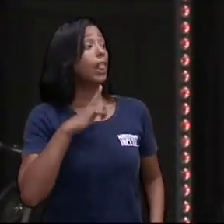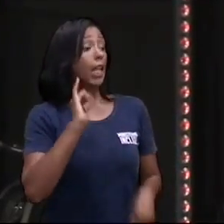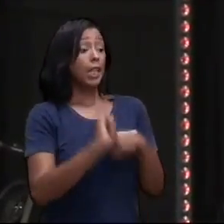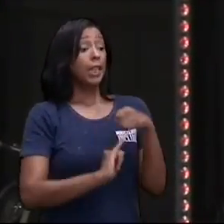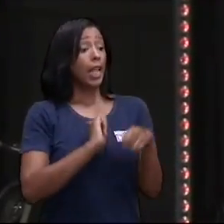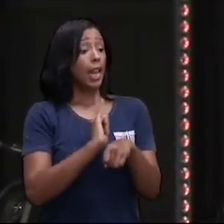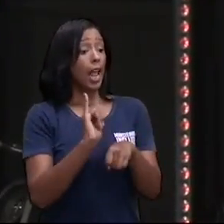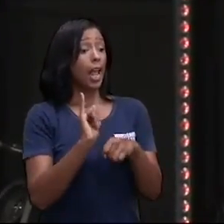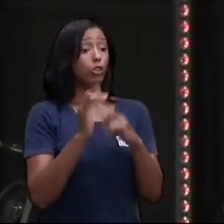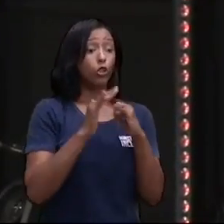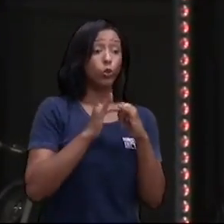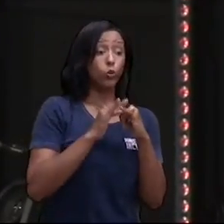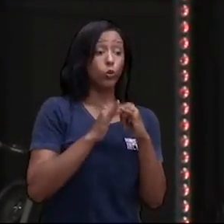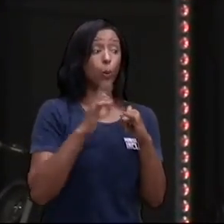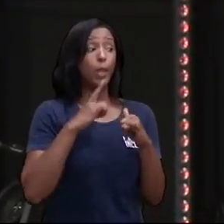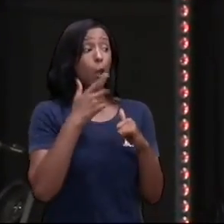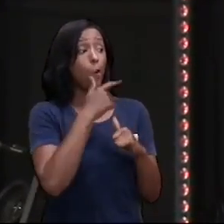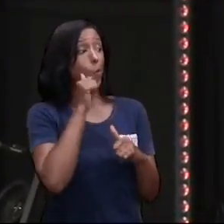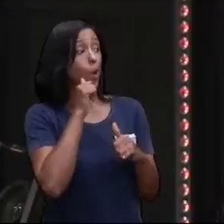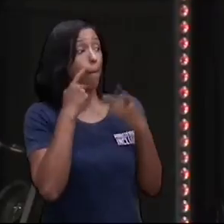muito avaliar Jeová